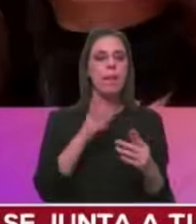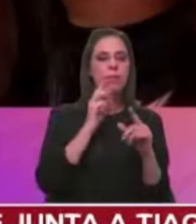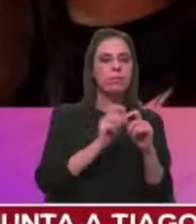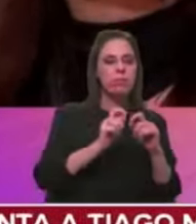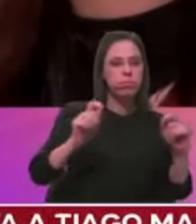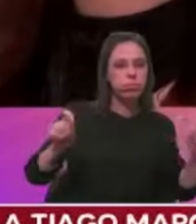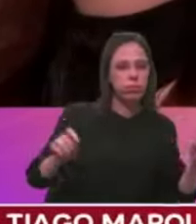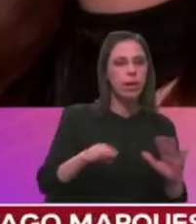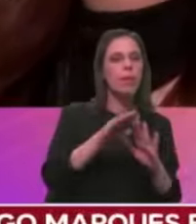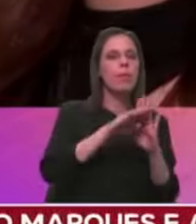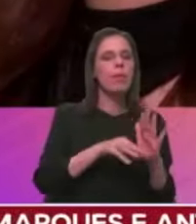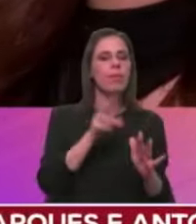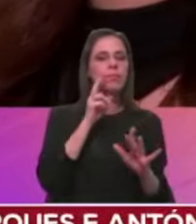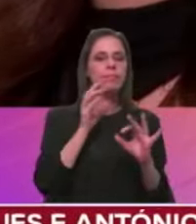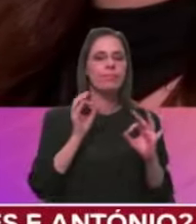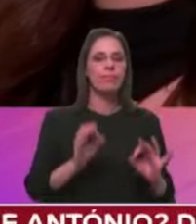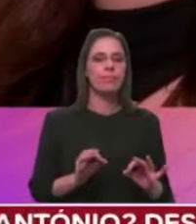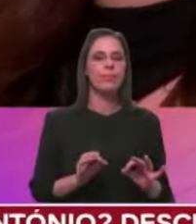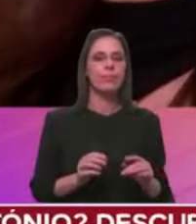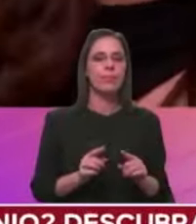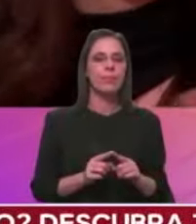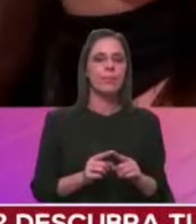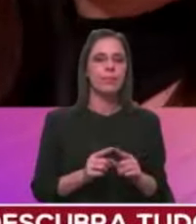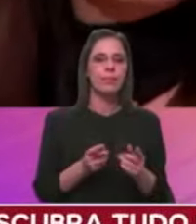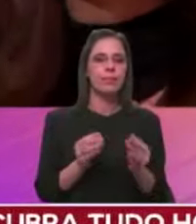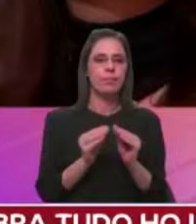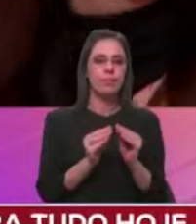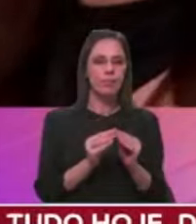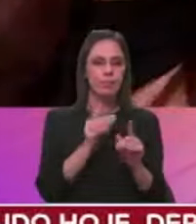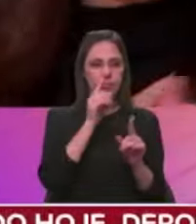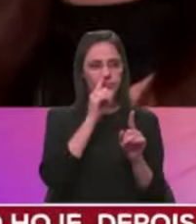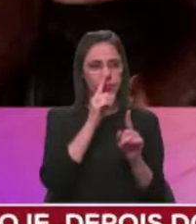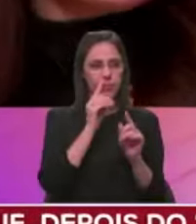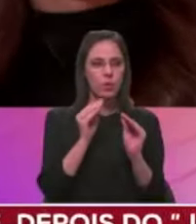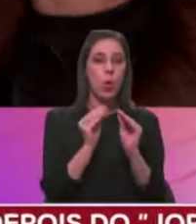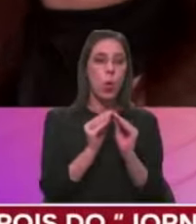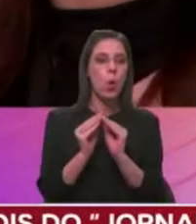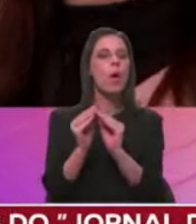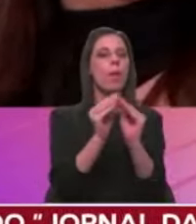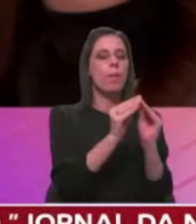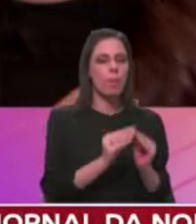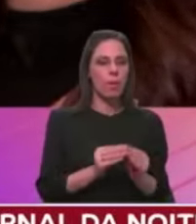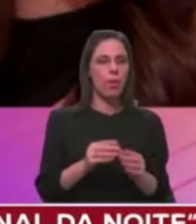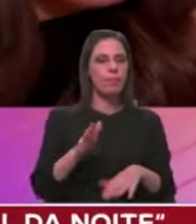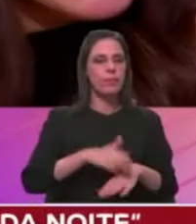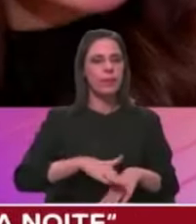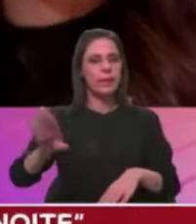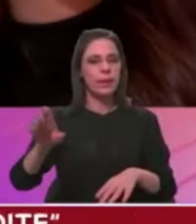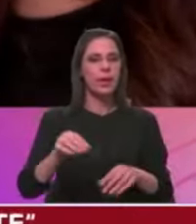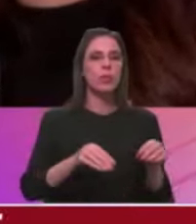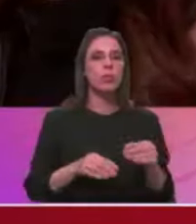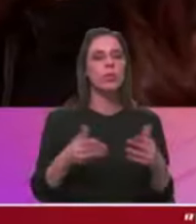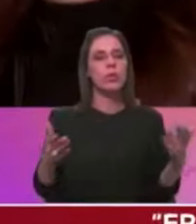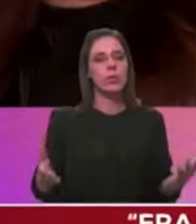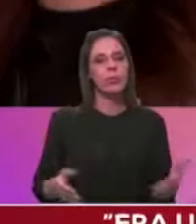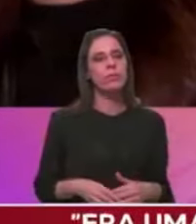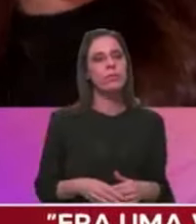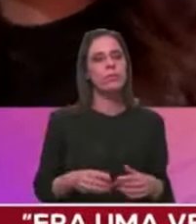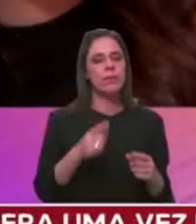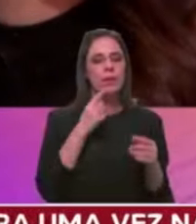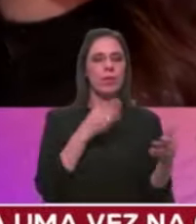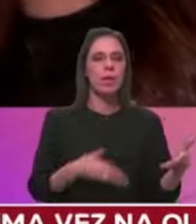o programa eu vi realmente que houve assim uma organização um complô para me tirarem do jogo com a questão